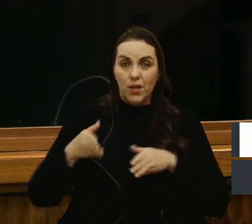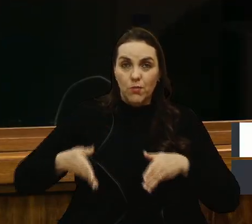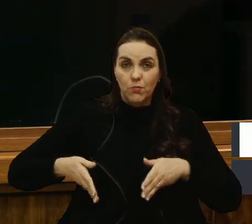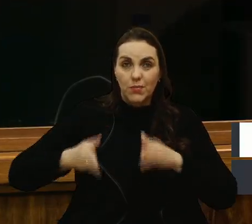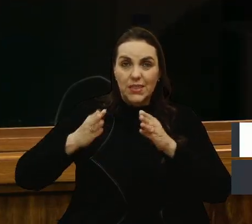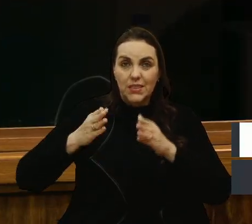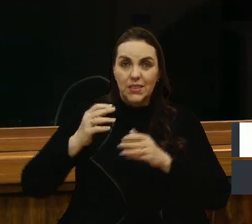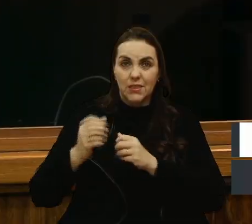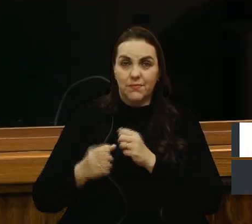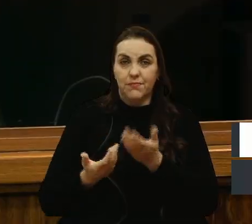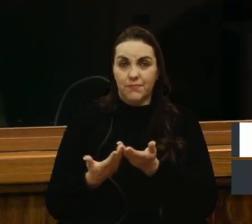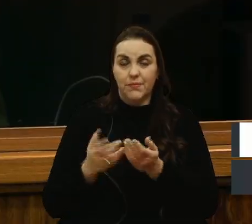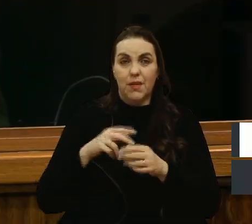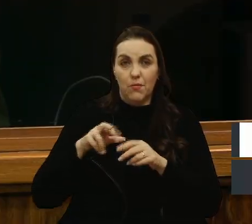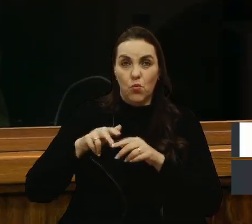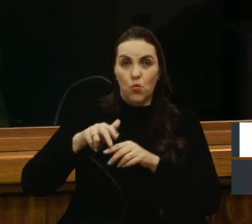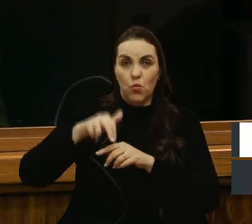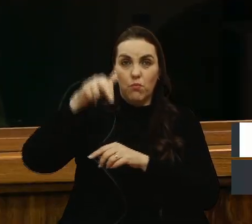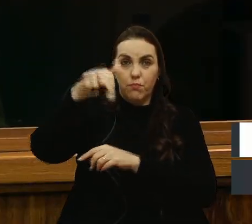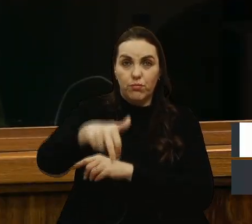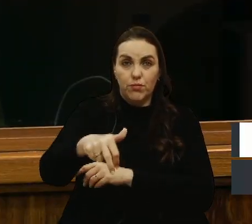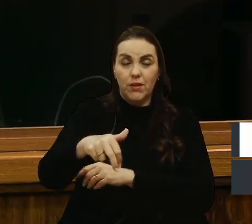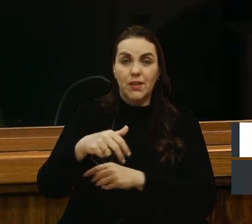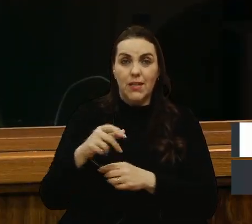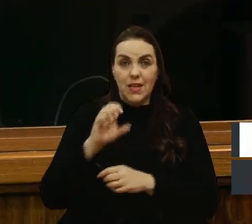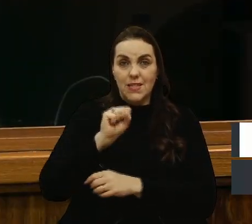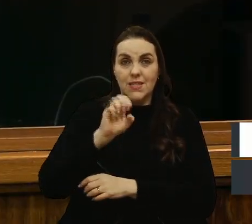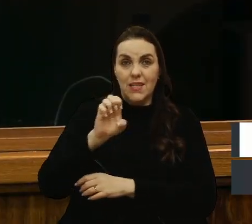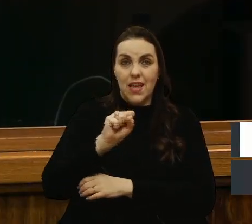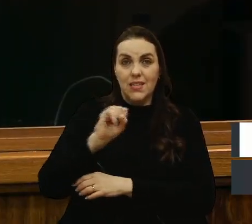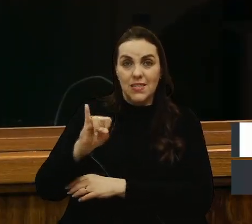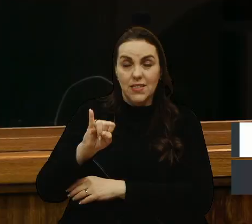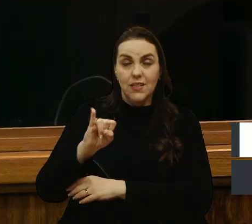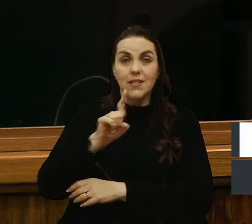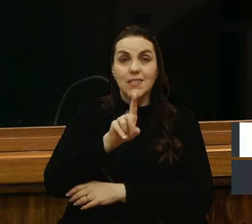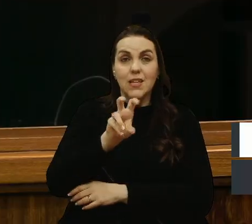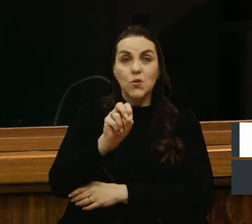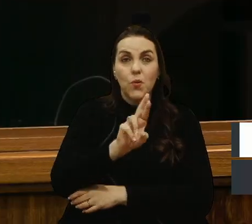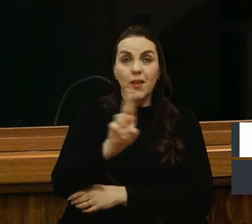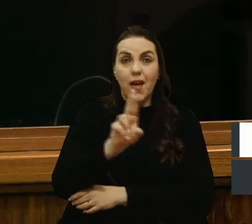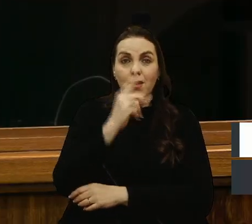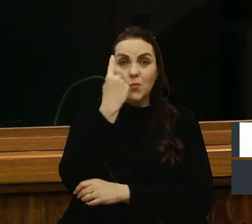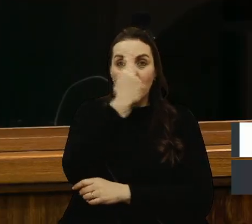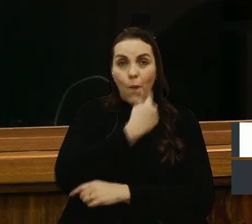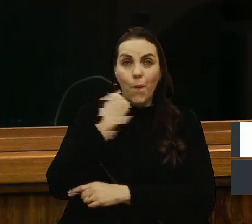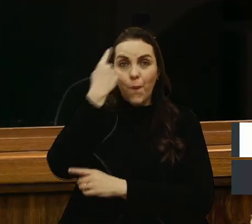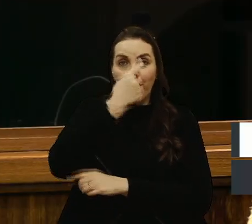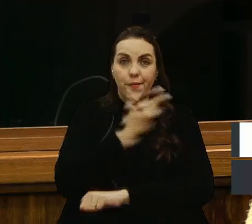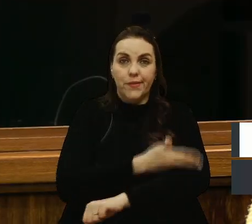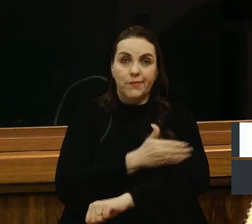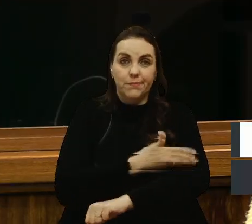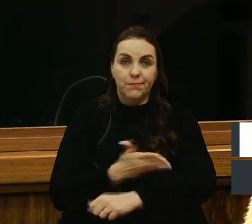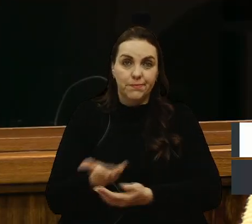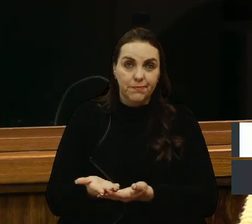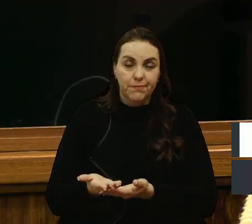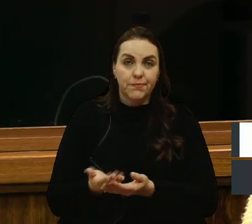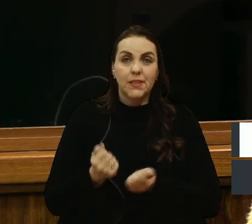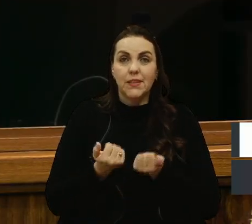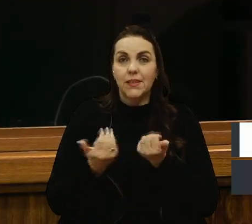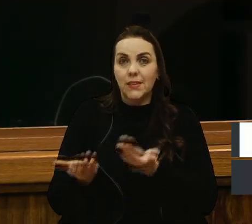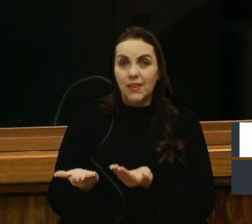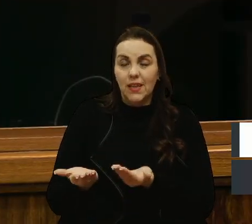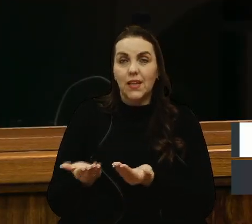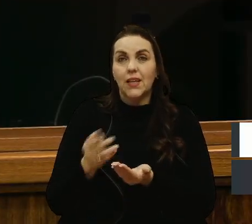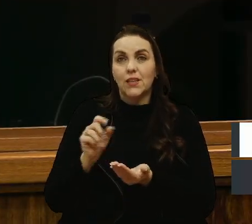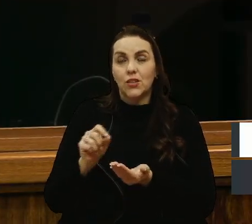teria à disposição, que é a do SESI, custa R$ 150 a hora para treino e está cedida por